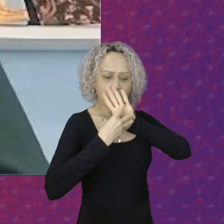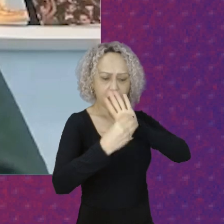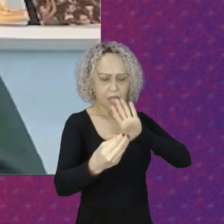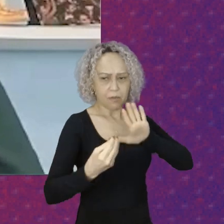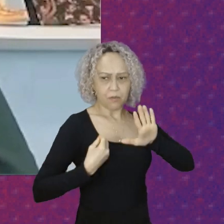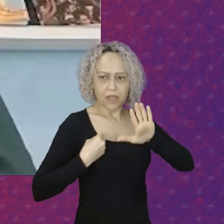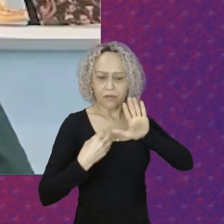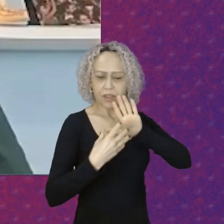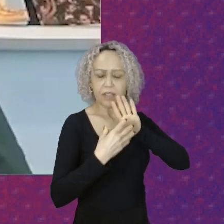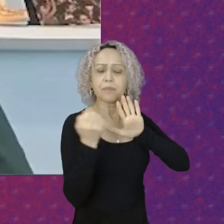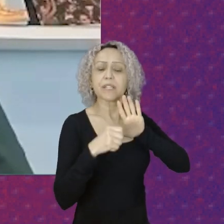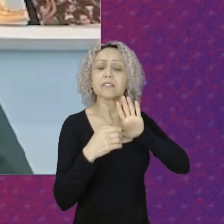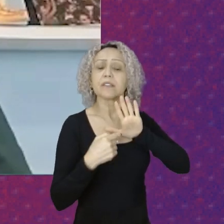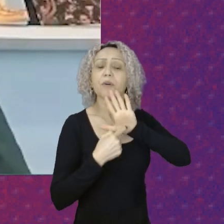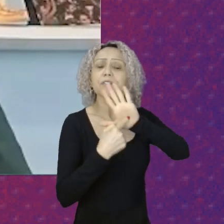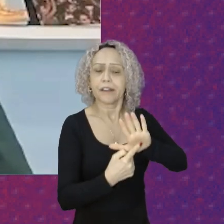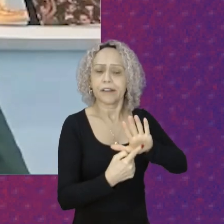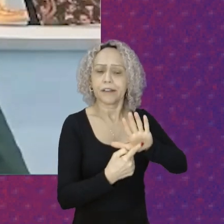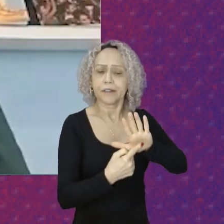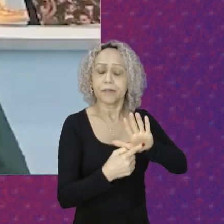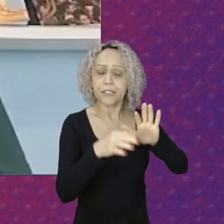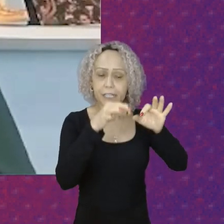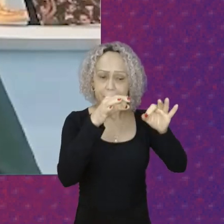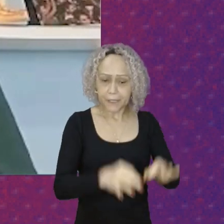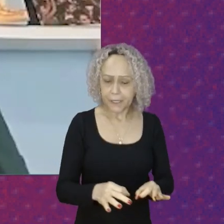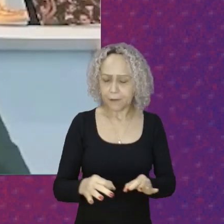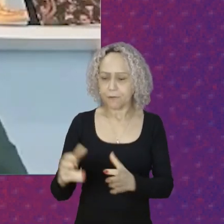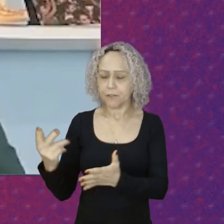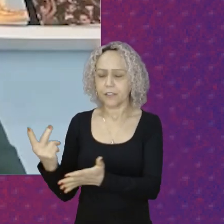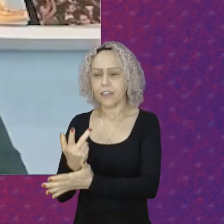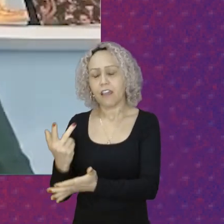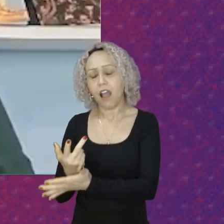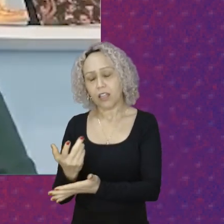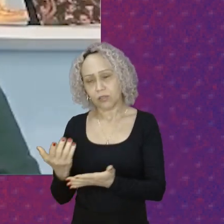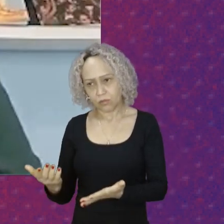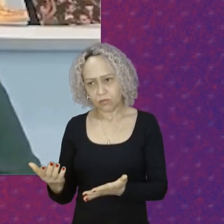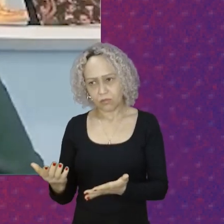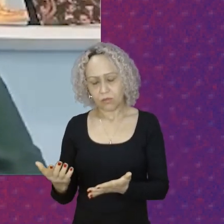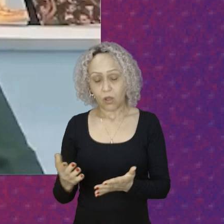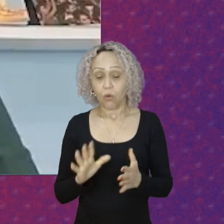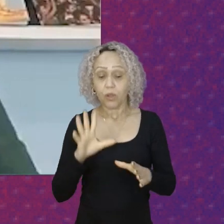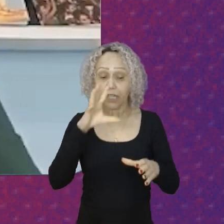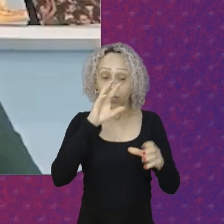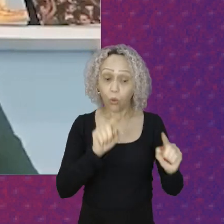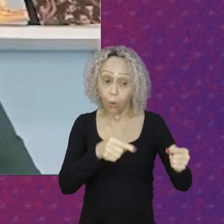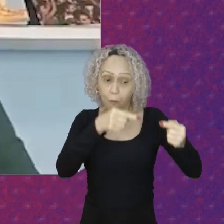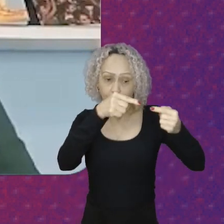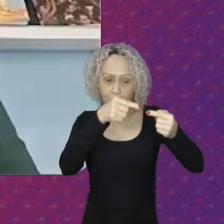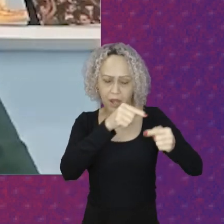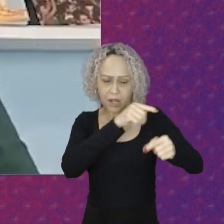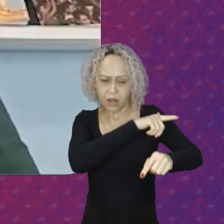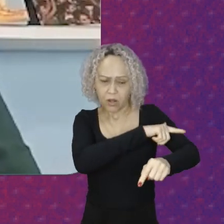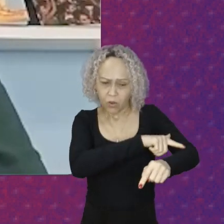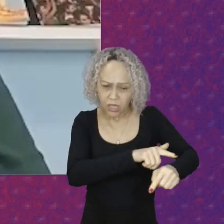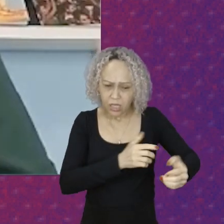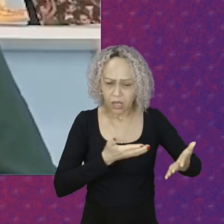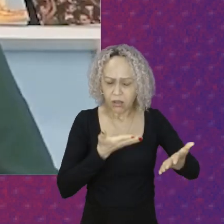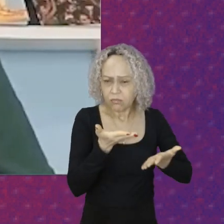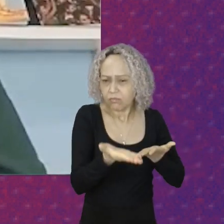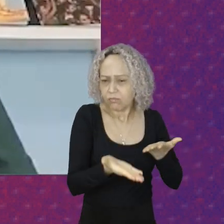é certo e o que é errado. E o que está dentro dos padrões de civilidade, né? A gente tem que